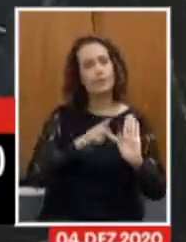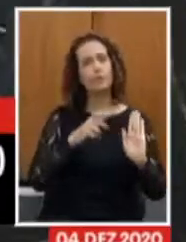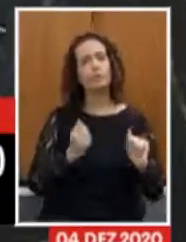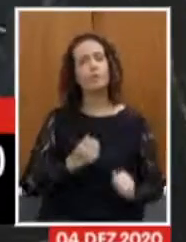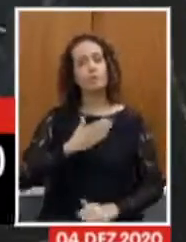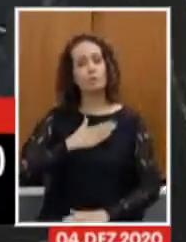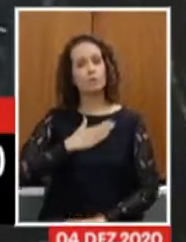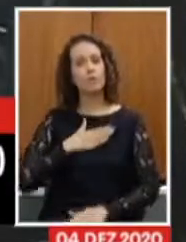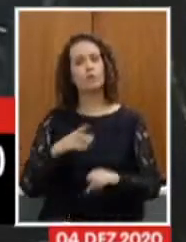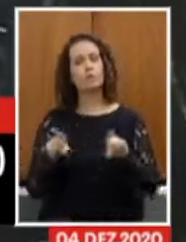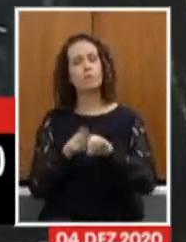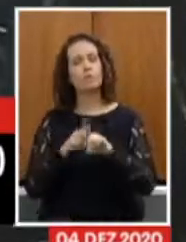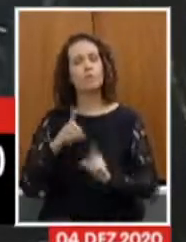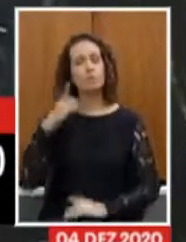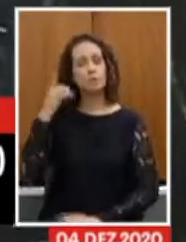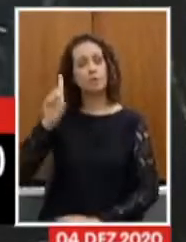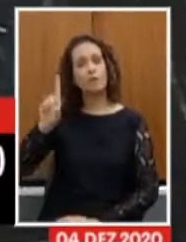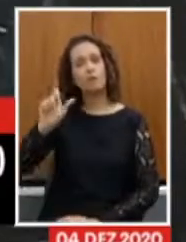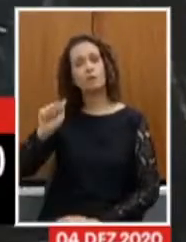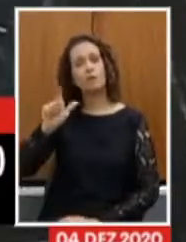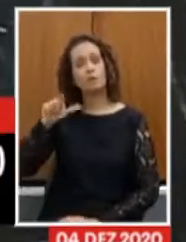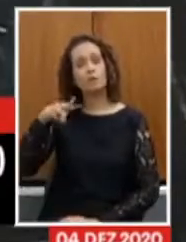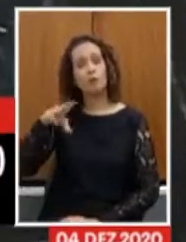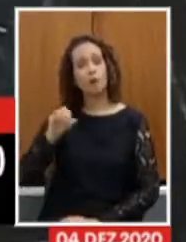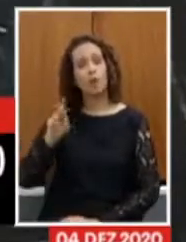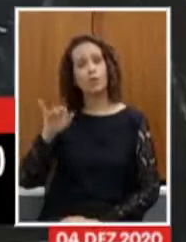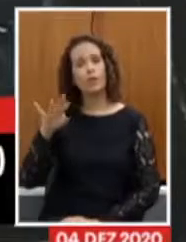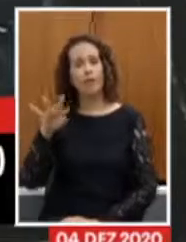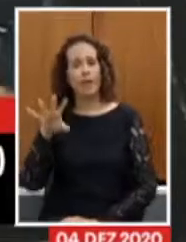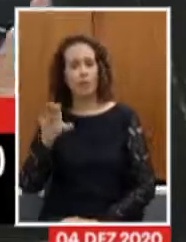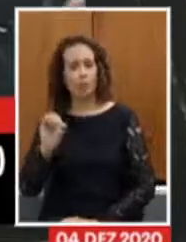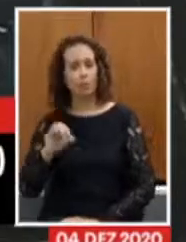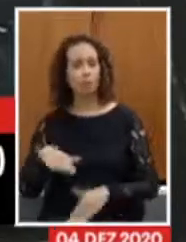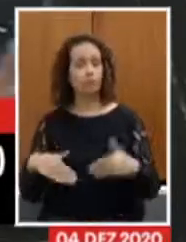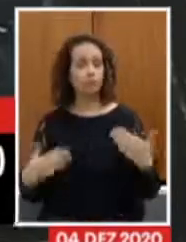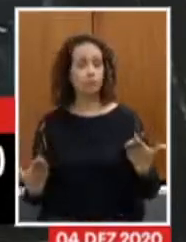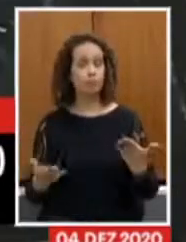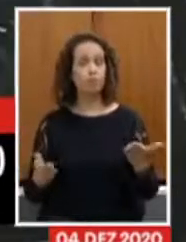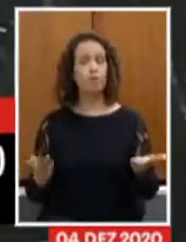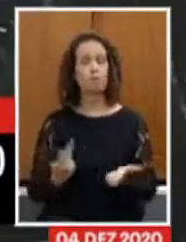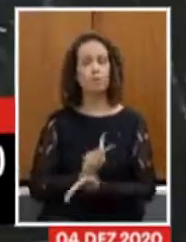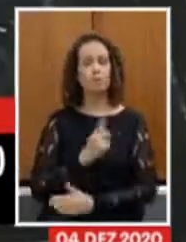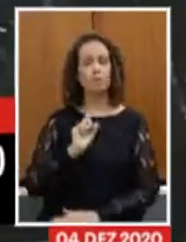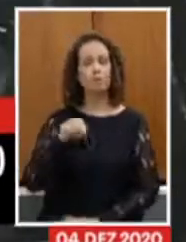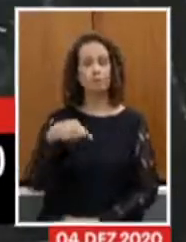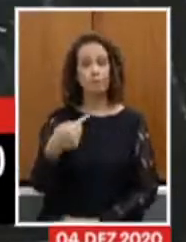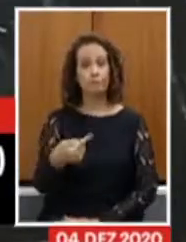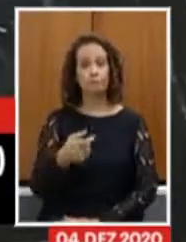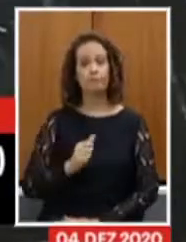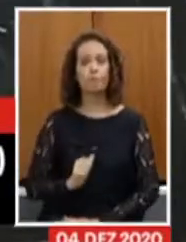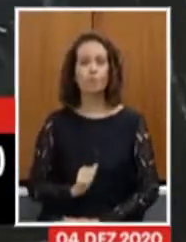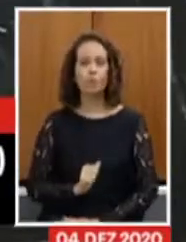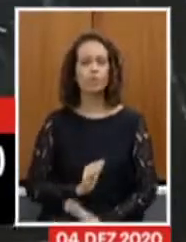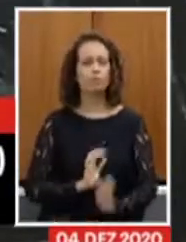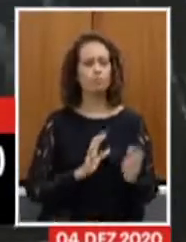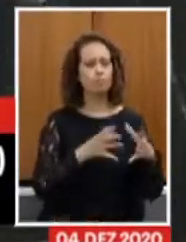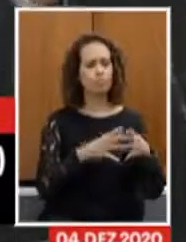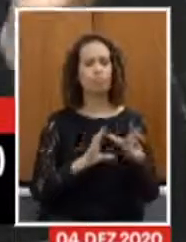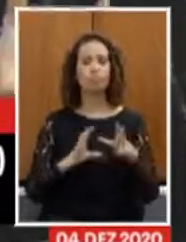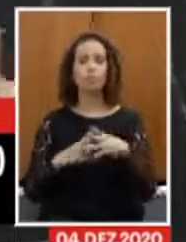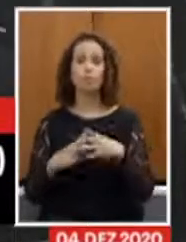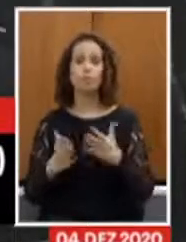deputado Dalmo Ribeiro. Então, gente, o que houve depois, a hora que avançou aqui nas comissões, houve